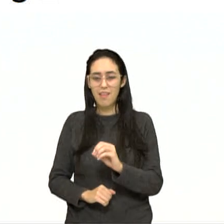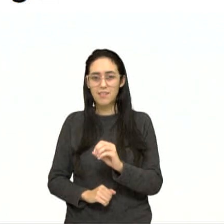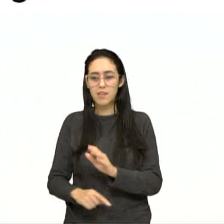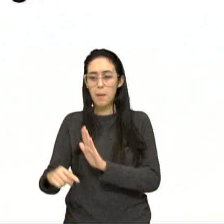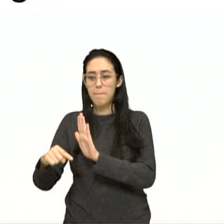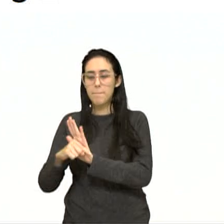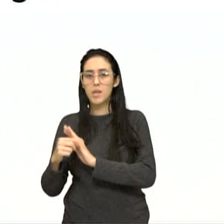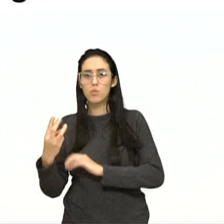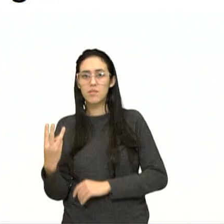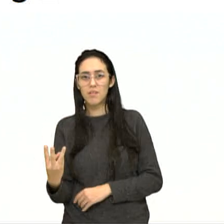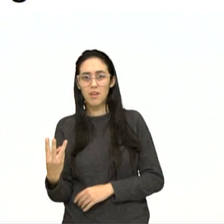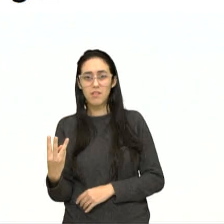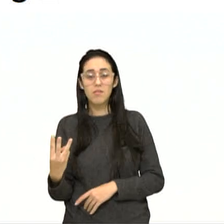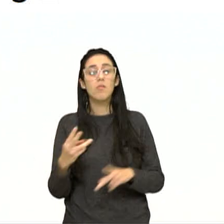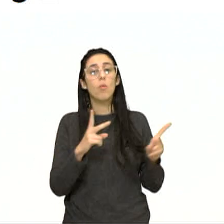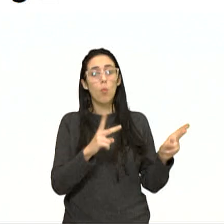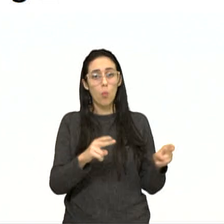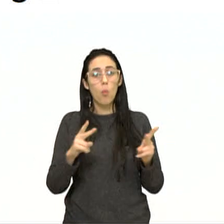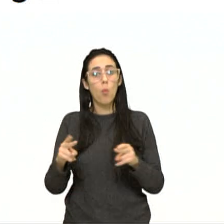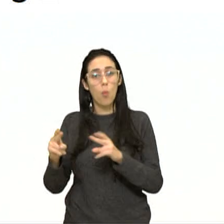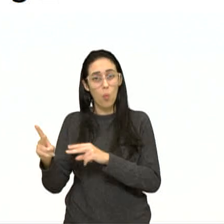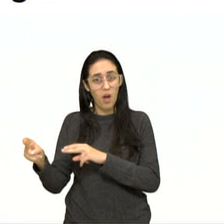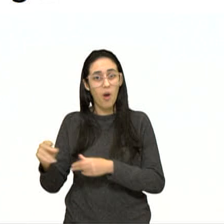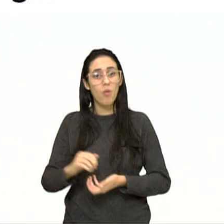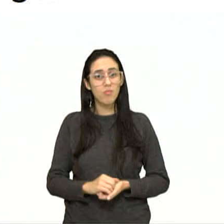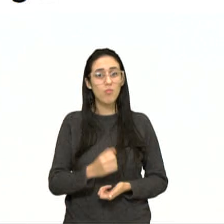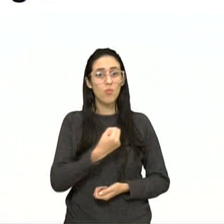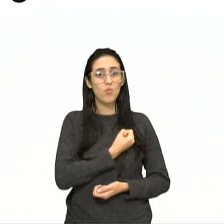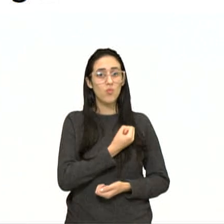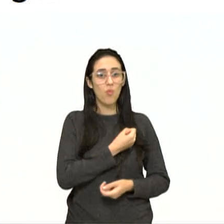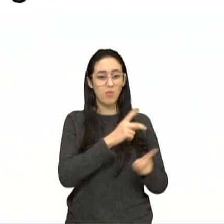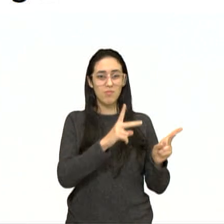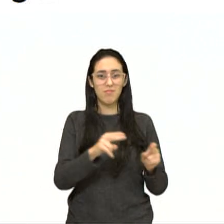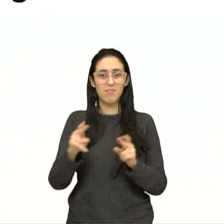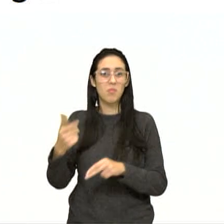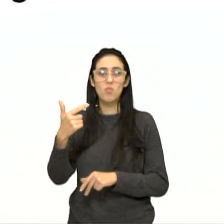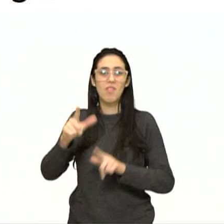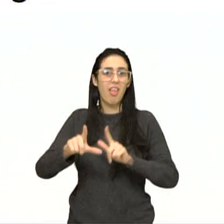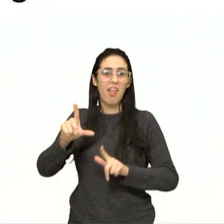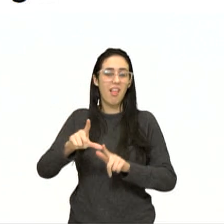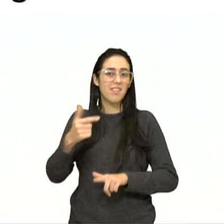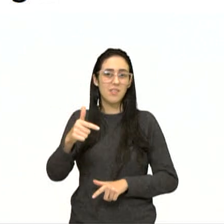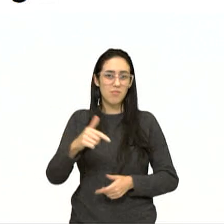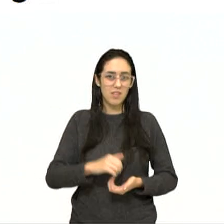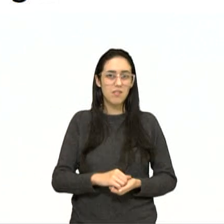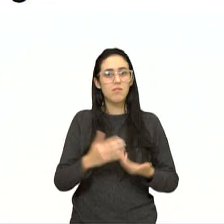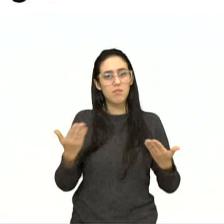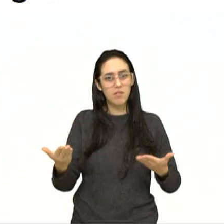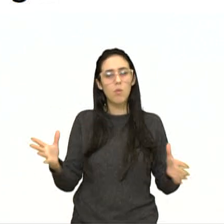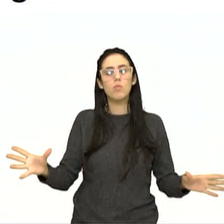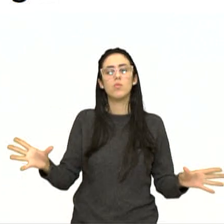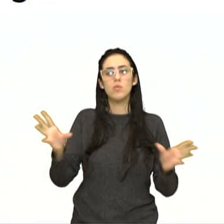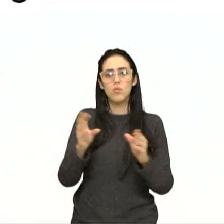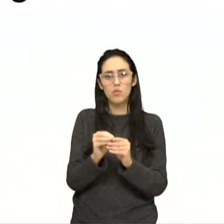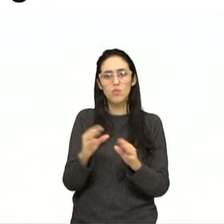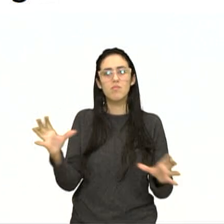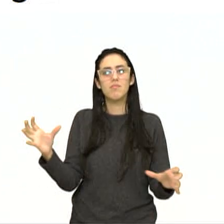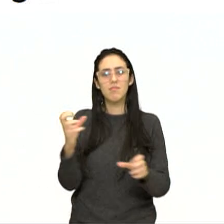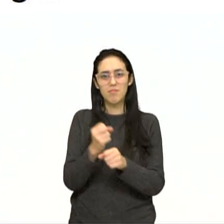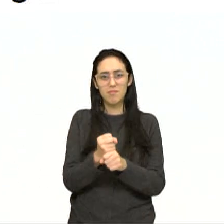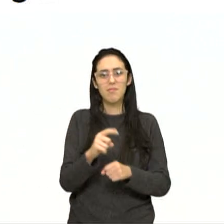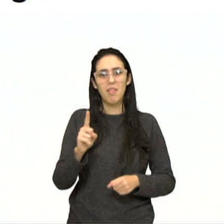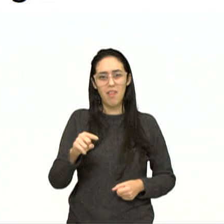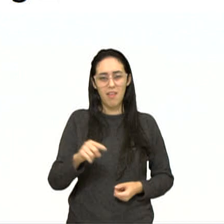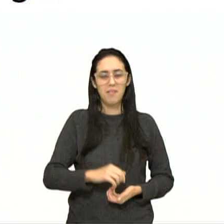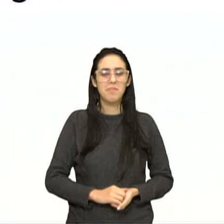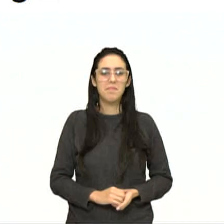3 são termos semelhantes. São números, não tem letrinha junto com eles. Então, são essas duas situações que eu vou ter que